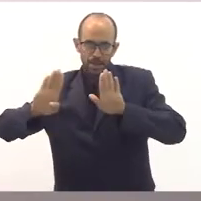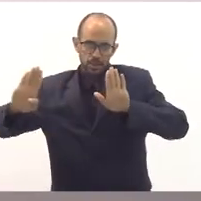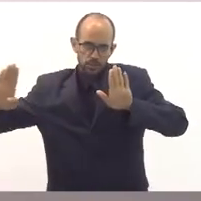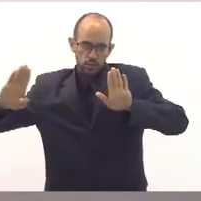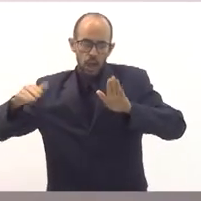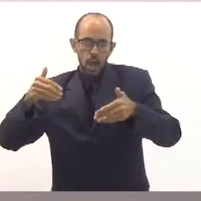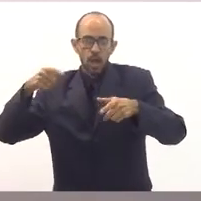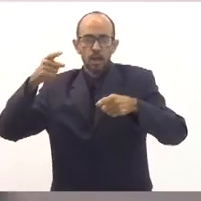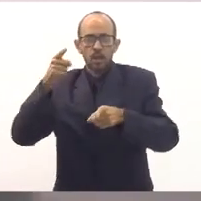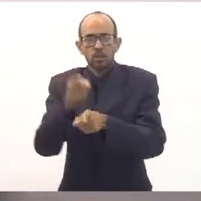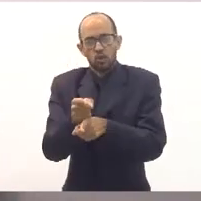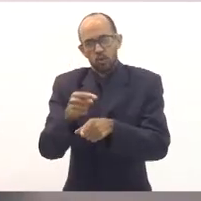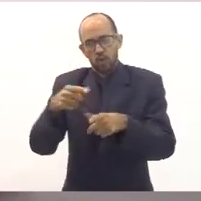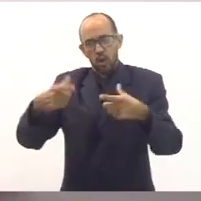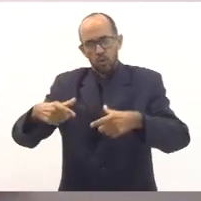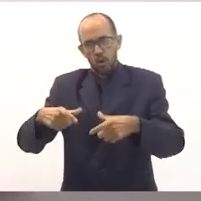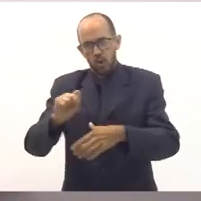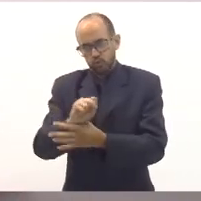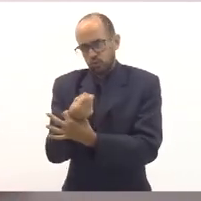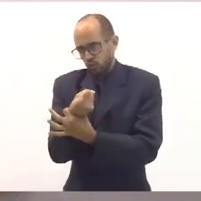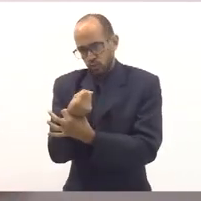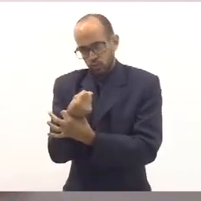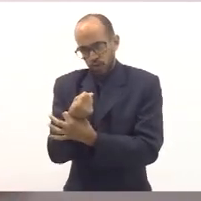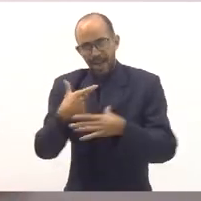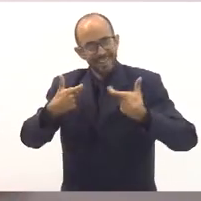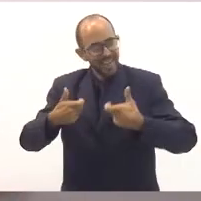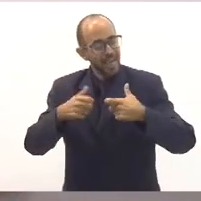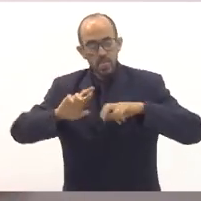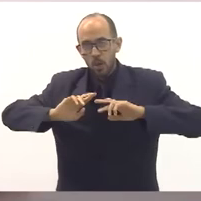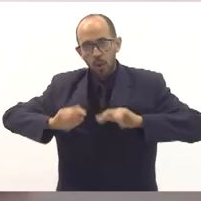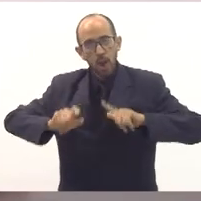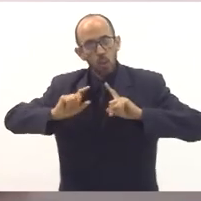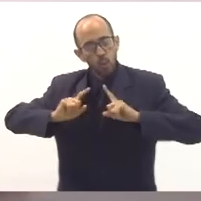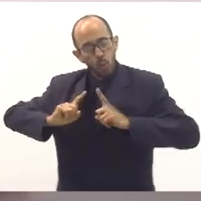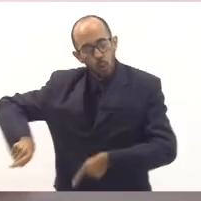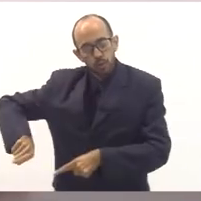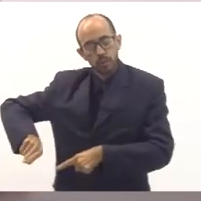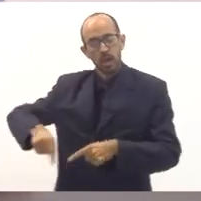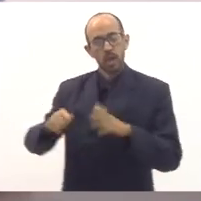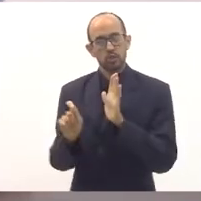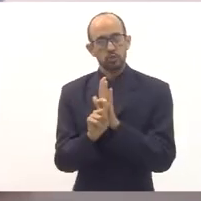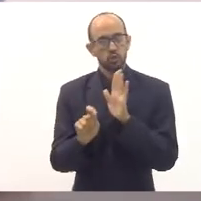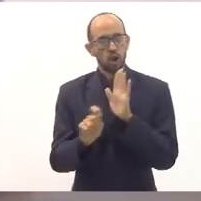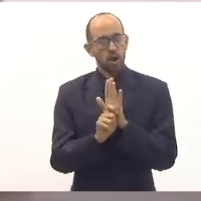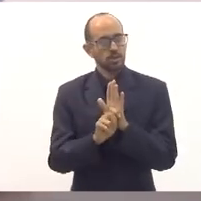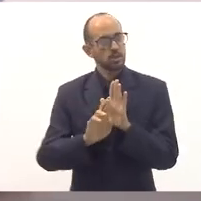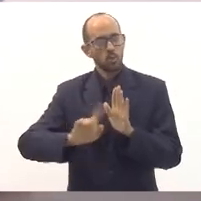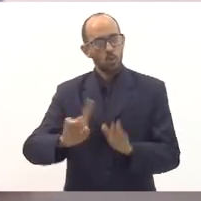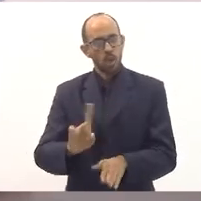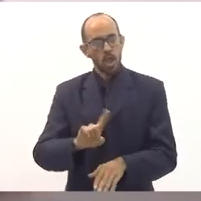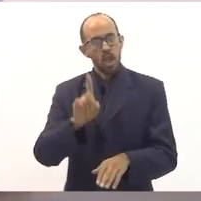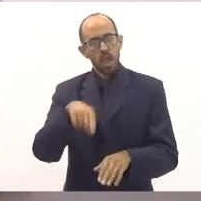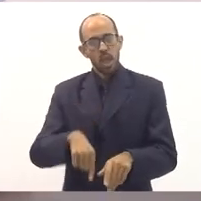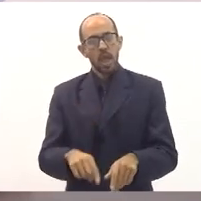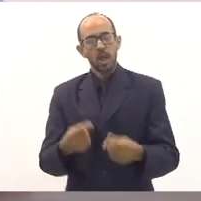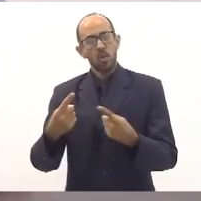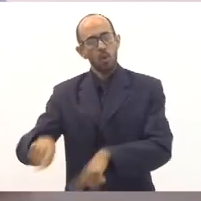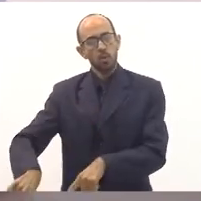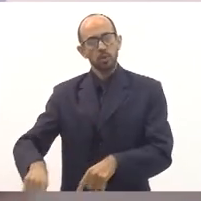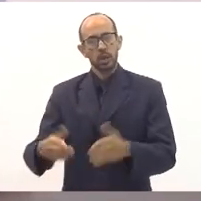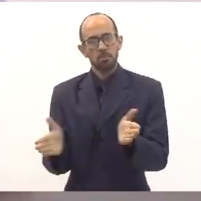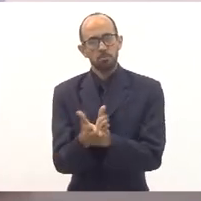até procurar um lugar seguro então A Guerra Não é contra as drogas a guerra Como já foi dito aqui é contra